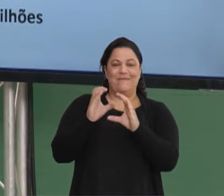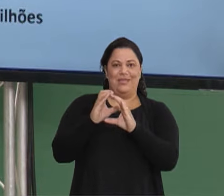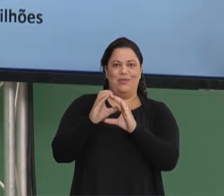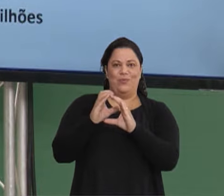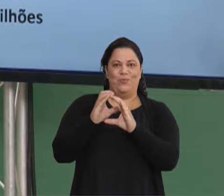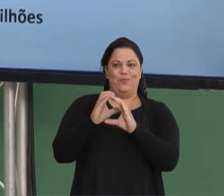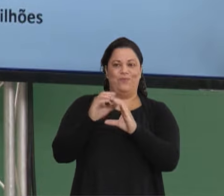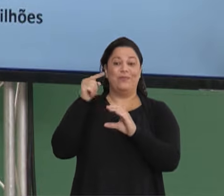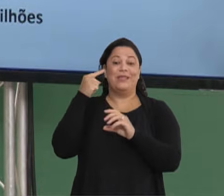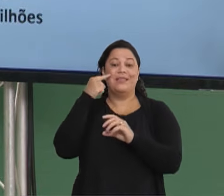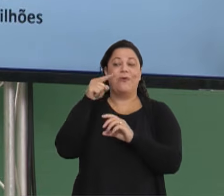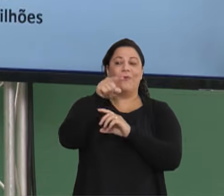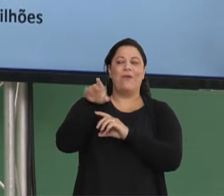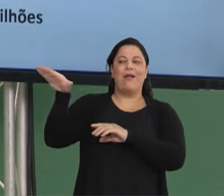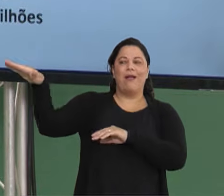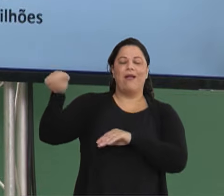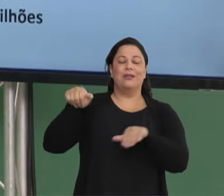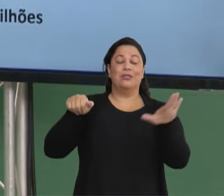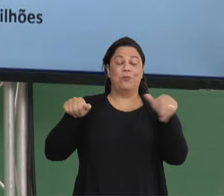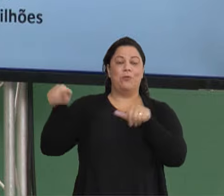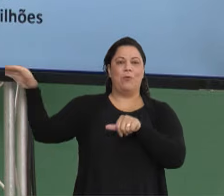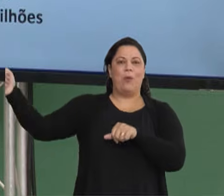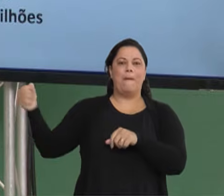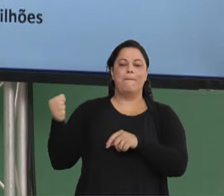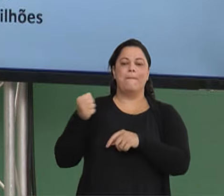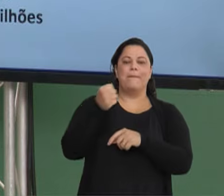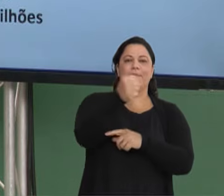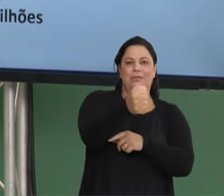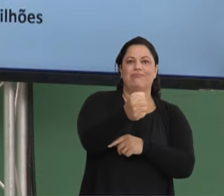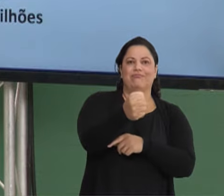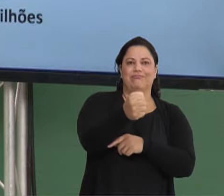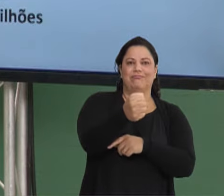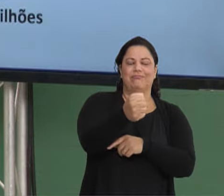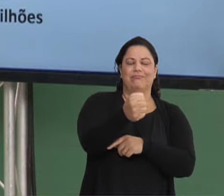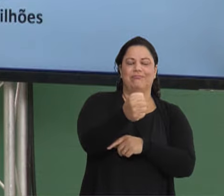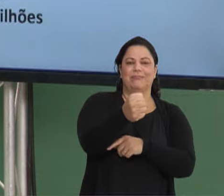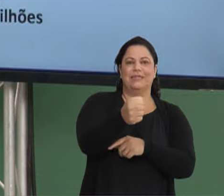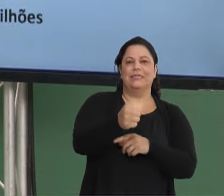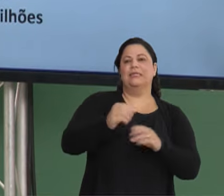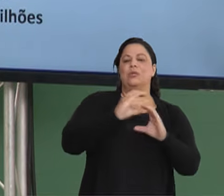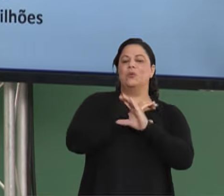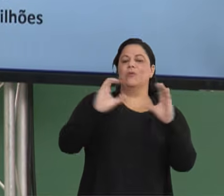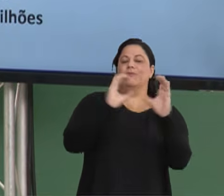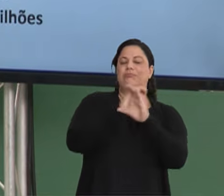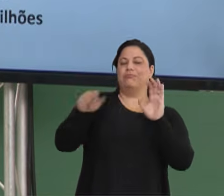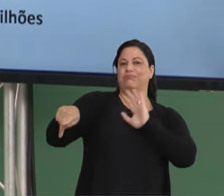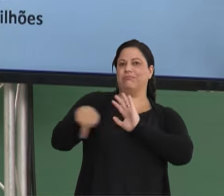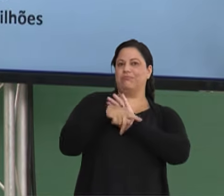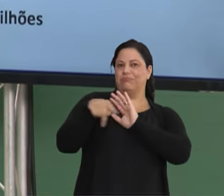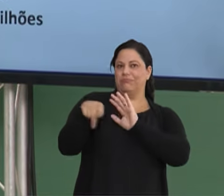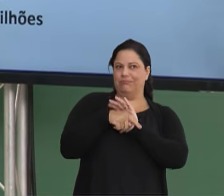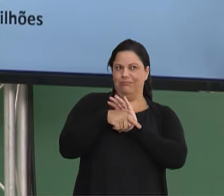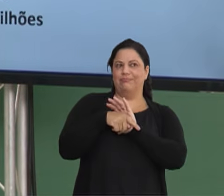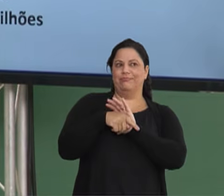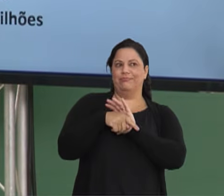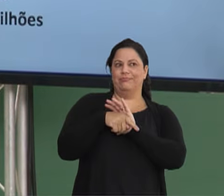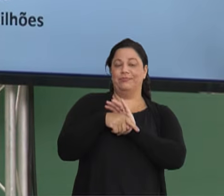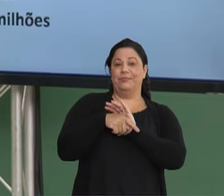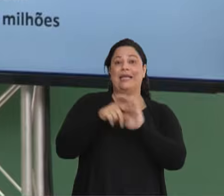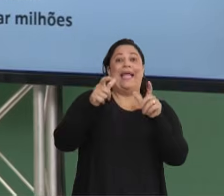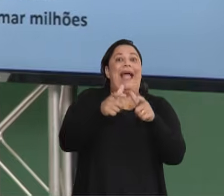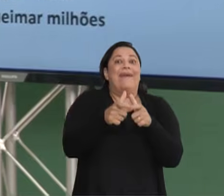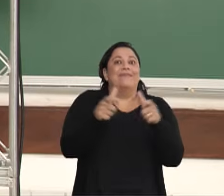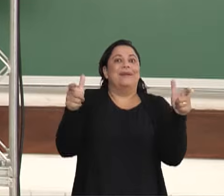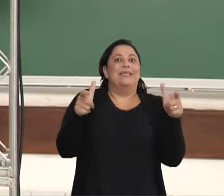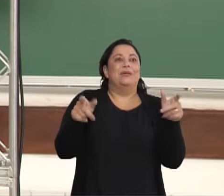Getúlio Vargas, então, colocou pessoas da sua confiança nos estados. A maioria era ligada ao tenentismo. Lembra